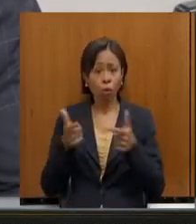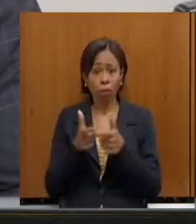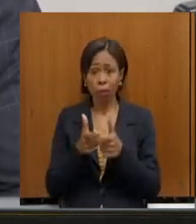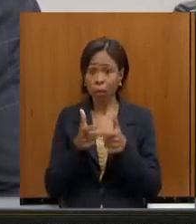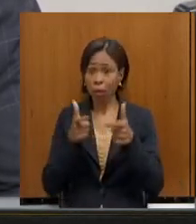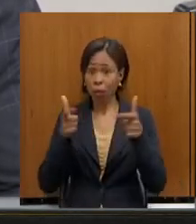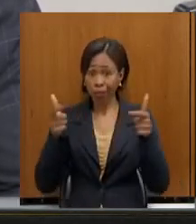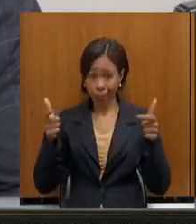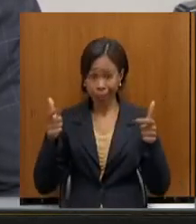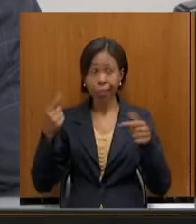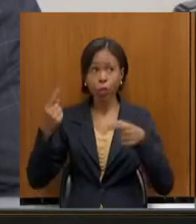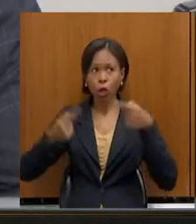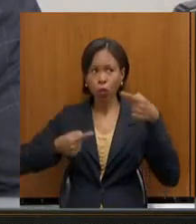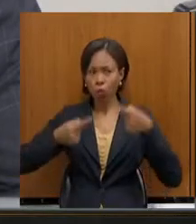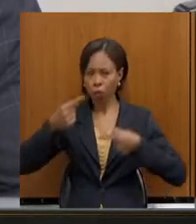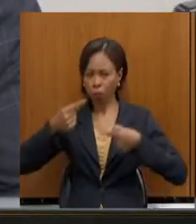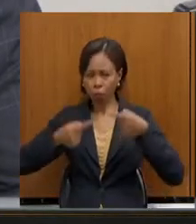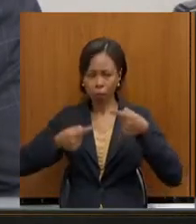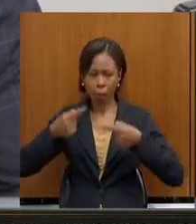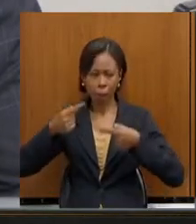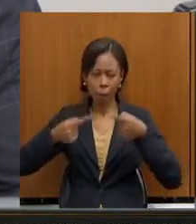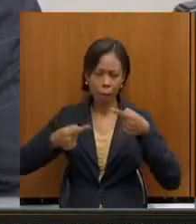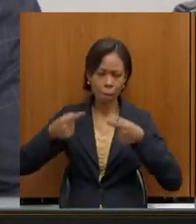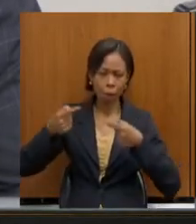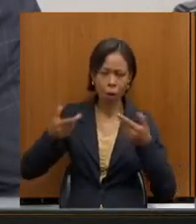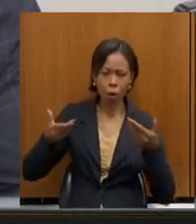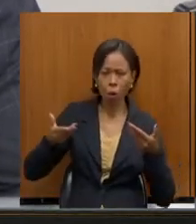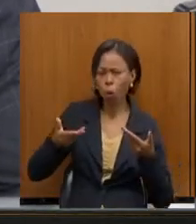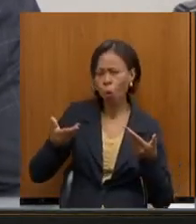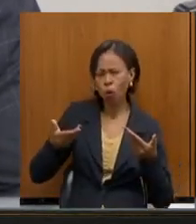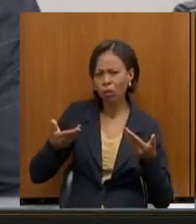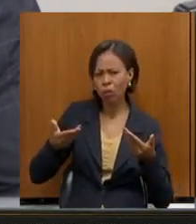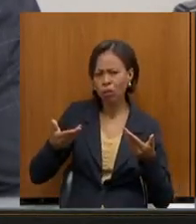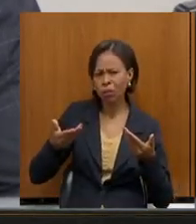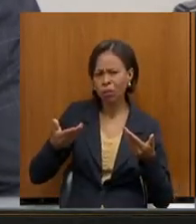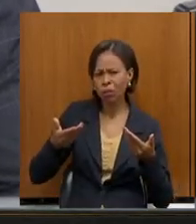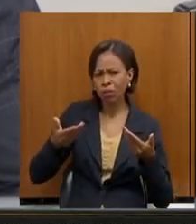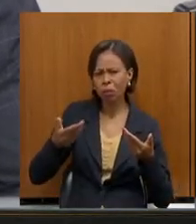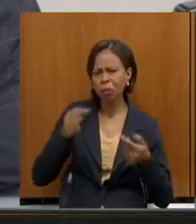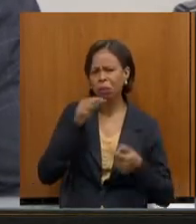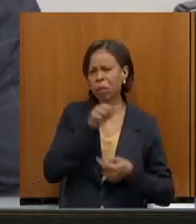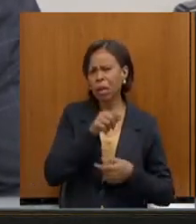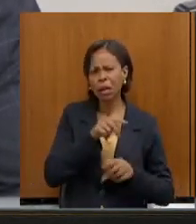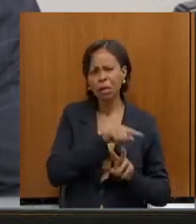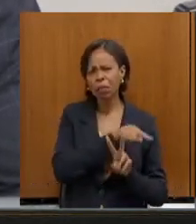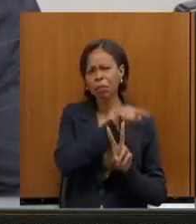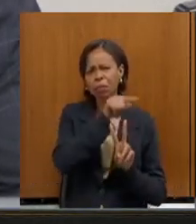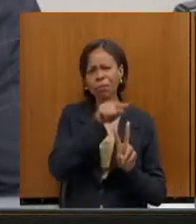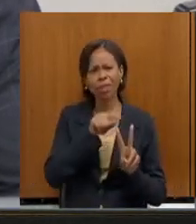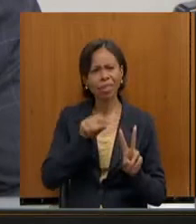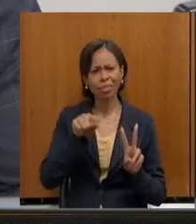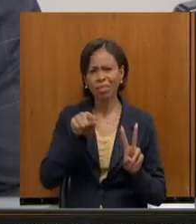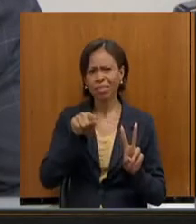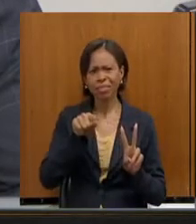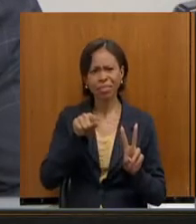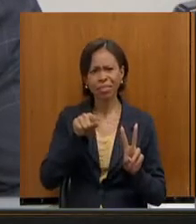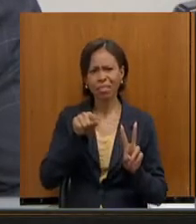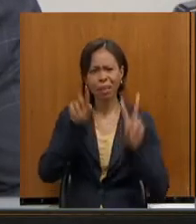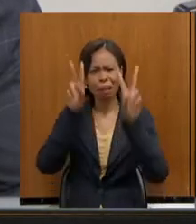das nossas discussões foram tomadas e ela vale pelo rompimento da Vale